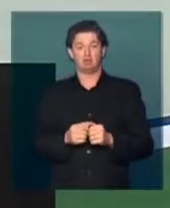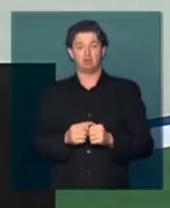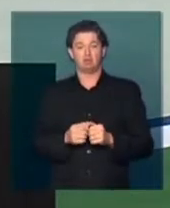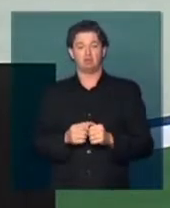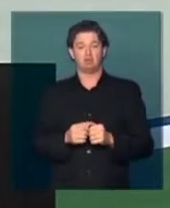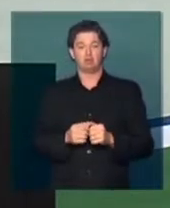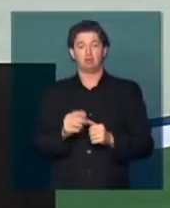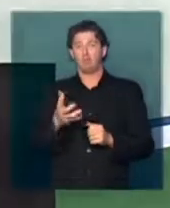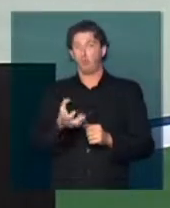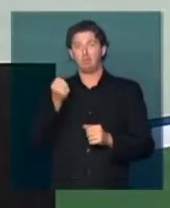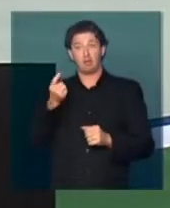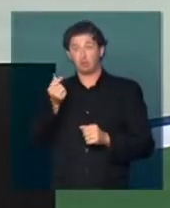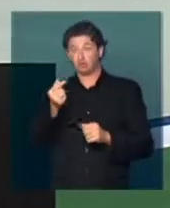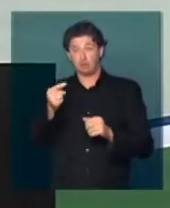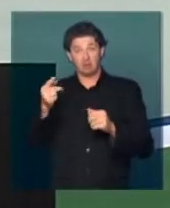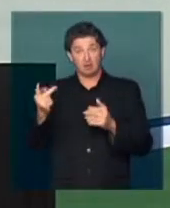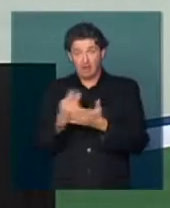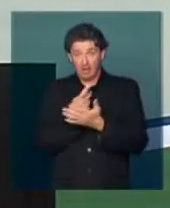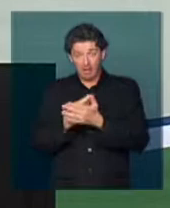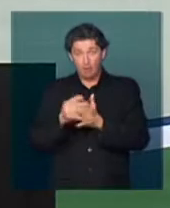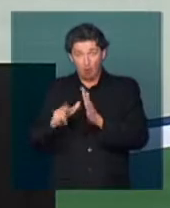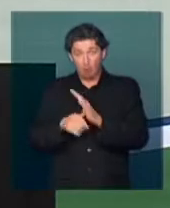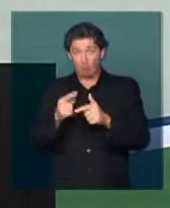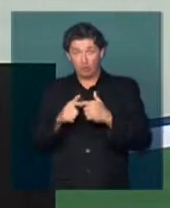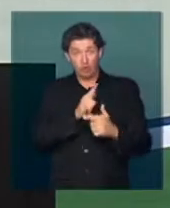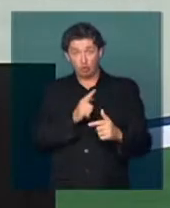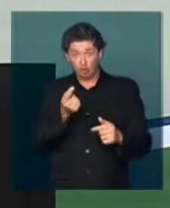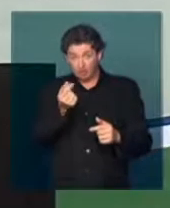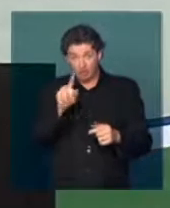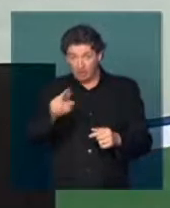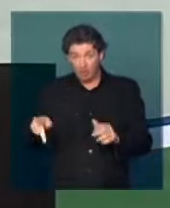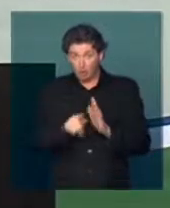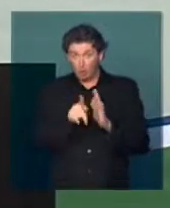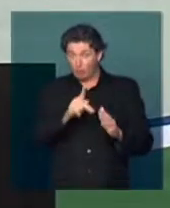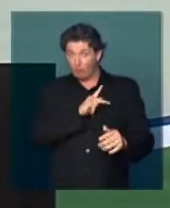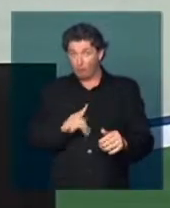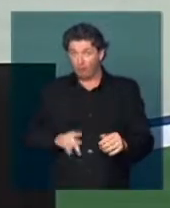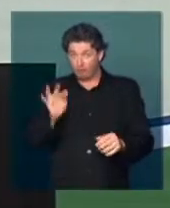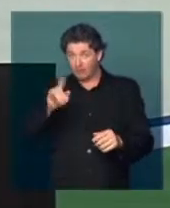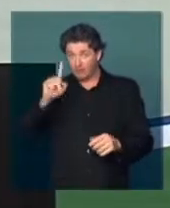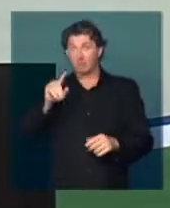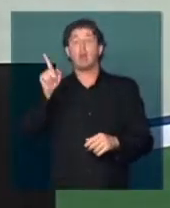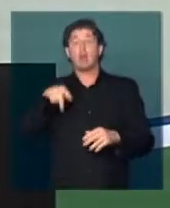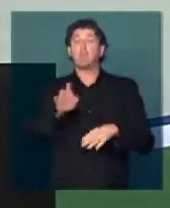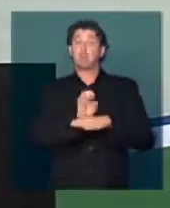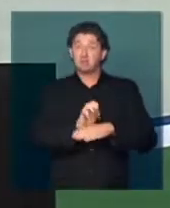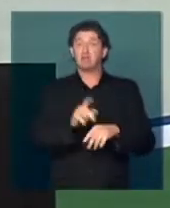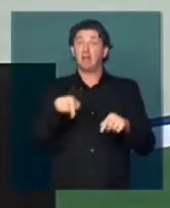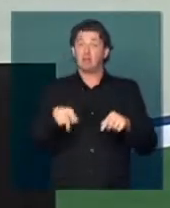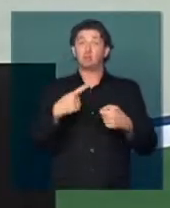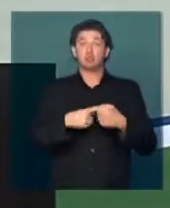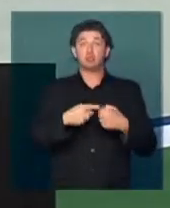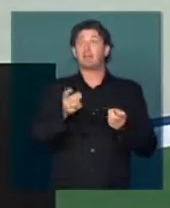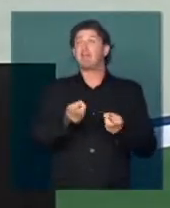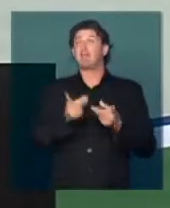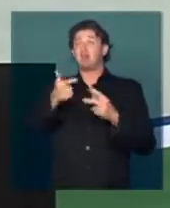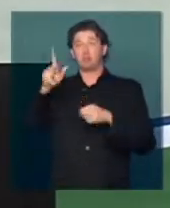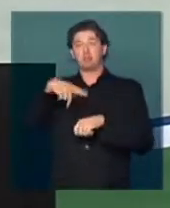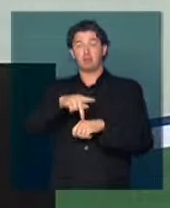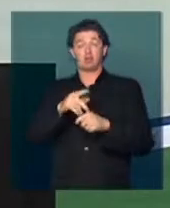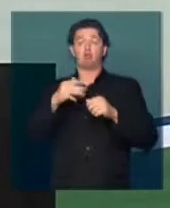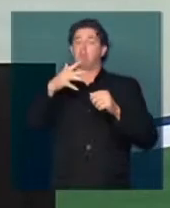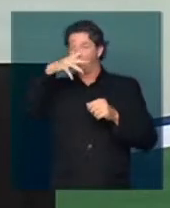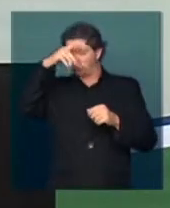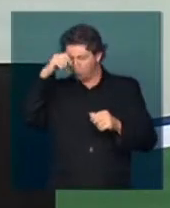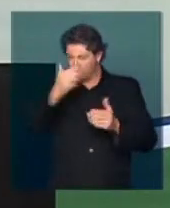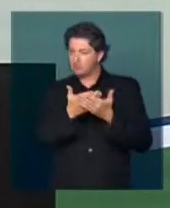uma apropriação indébita, porque não é do governo federal esse recurso, os recursos são dos estados, dos municípios que exportam. E o Mato Grosso está